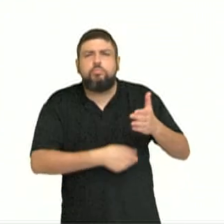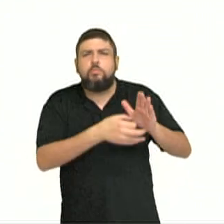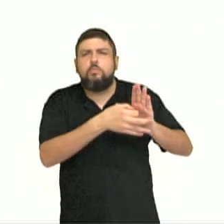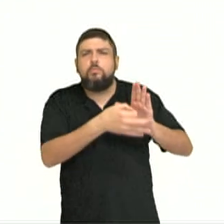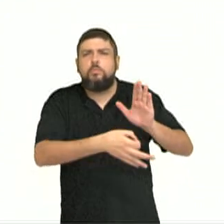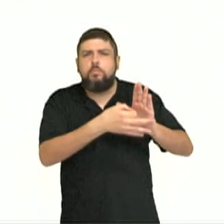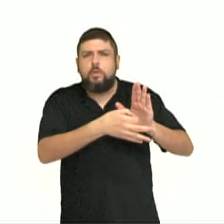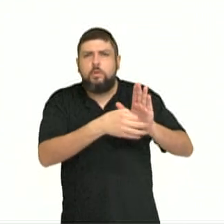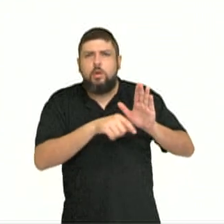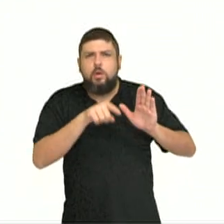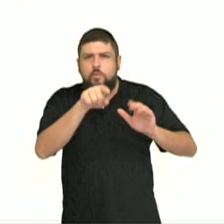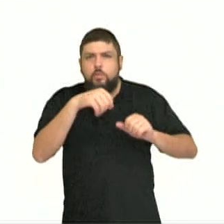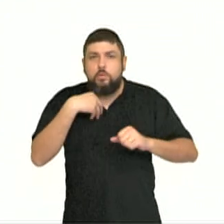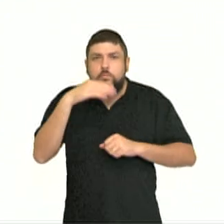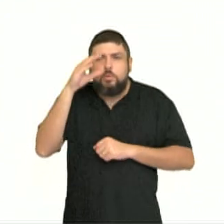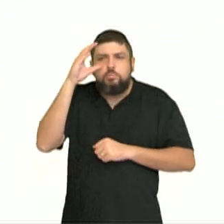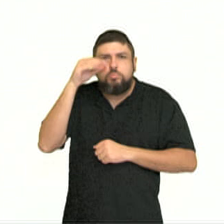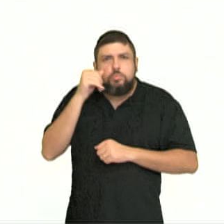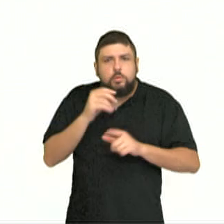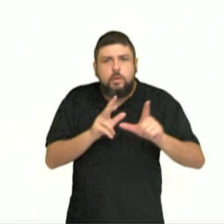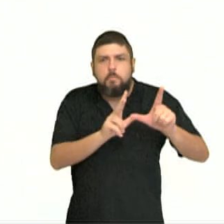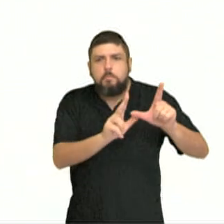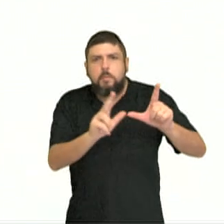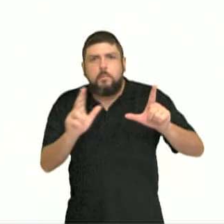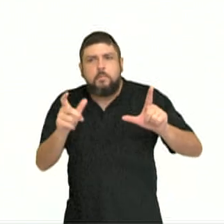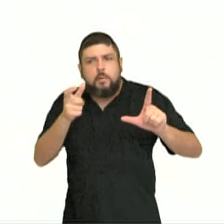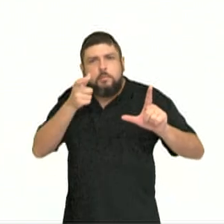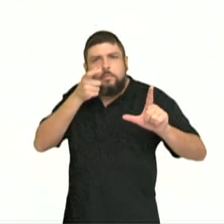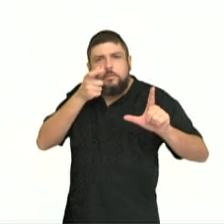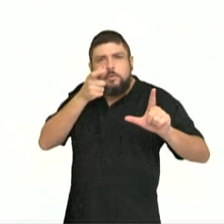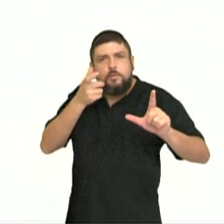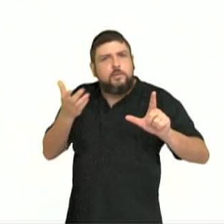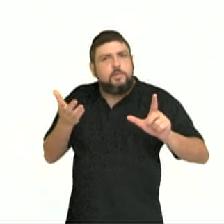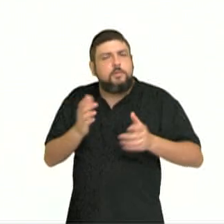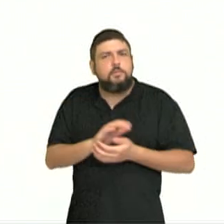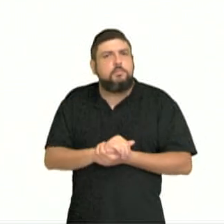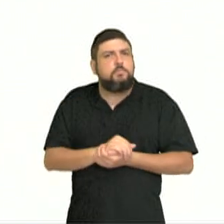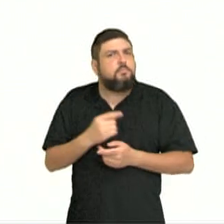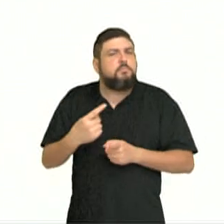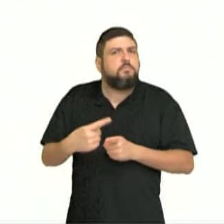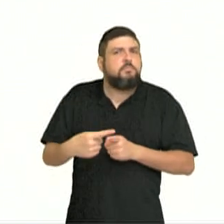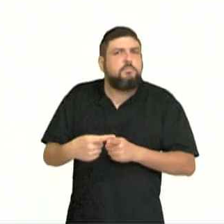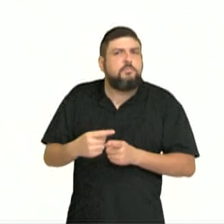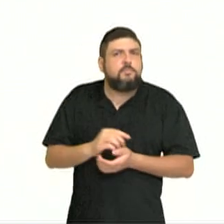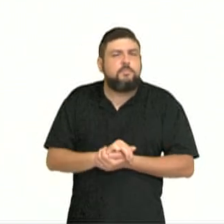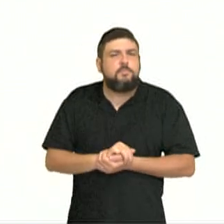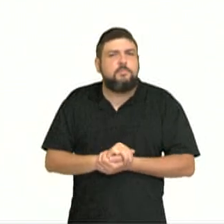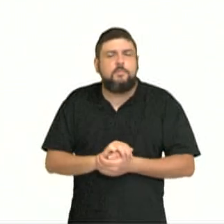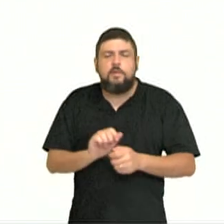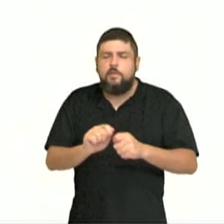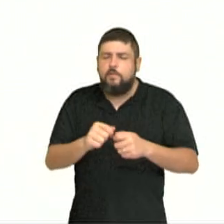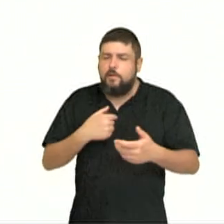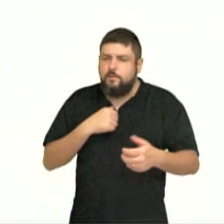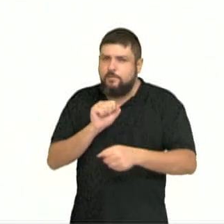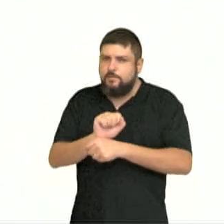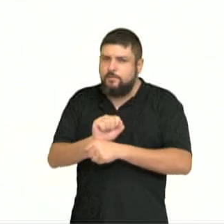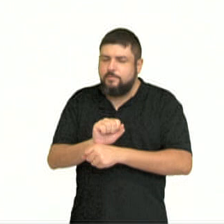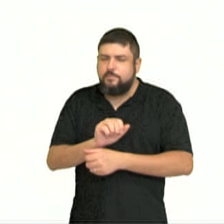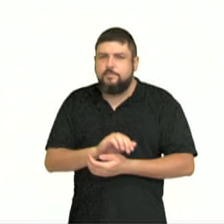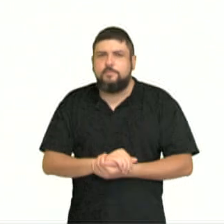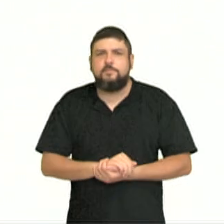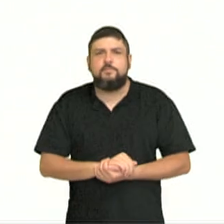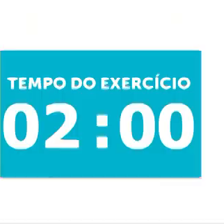teve curiosidade em assistir a série, caso não a conhecesse? Por quê? Faz aí, te aguardo aqui,